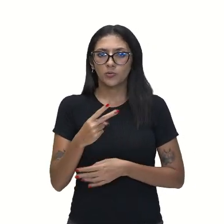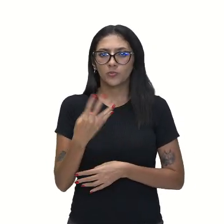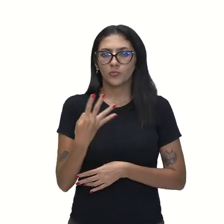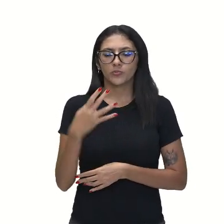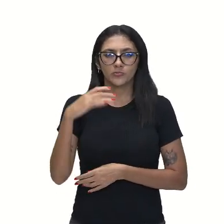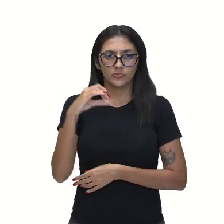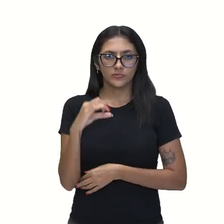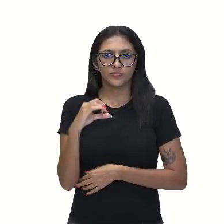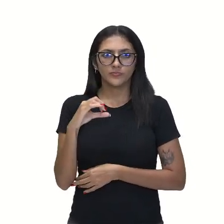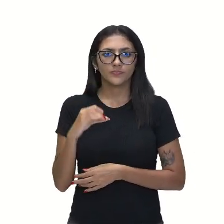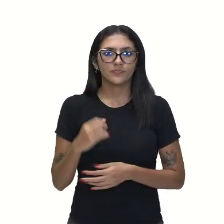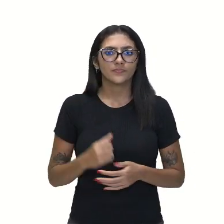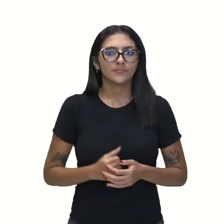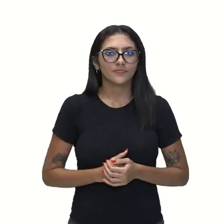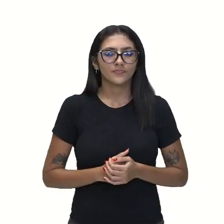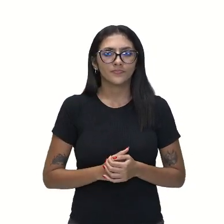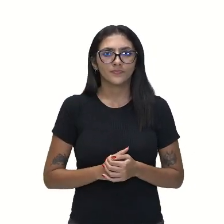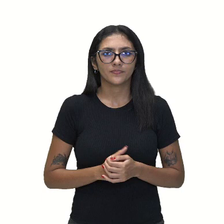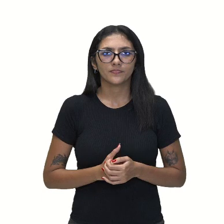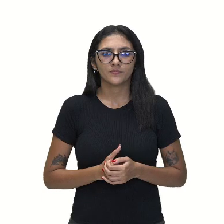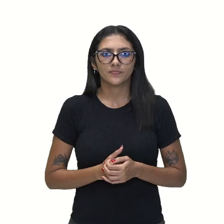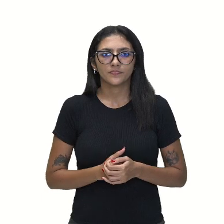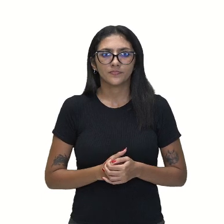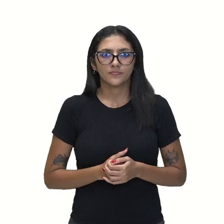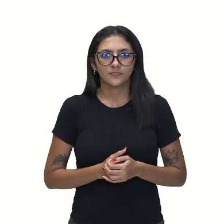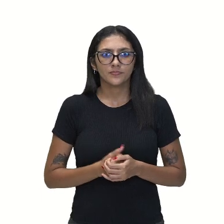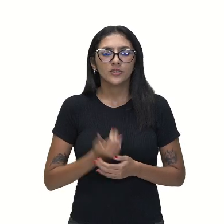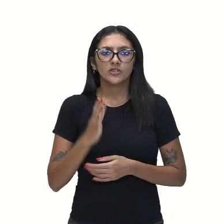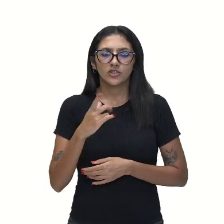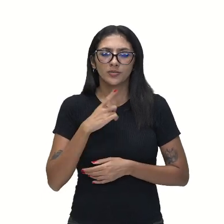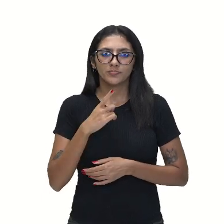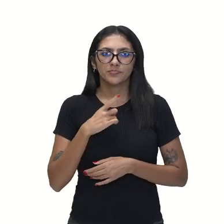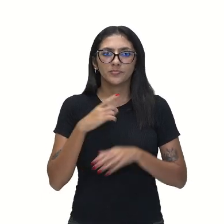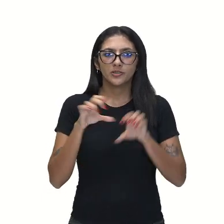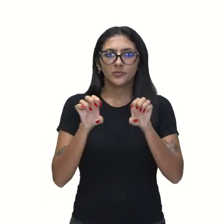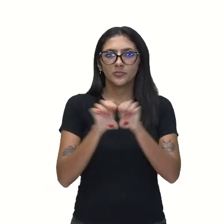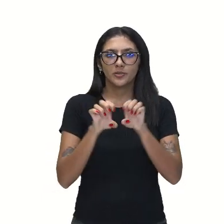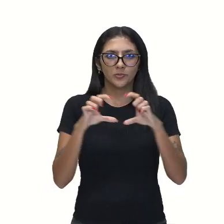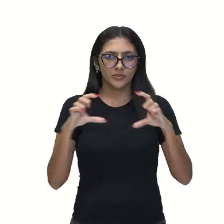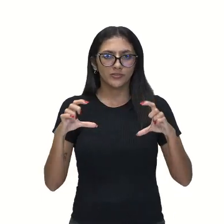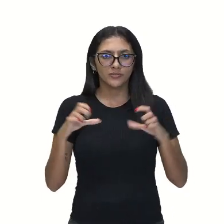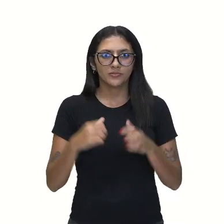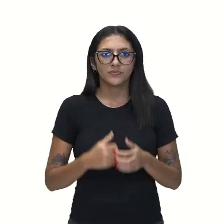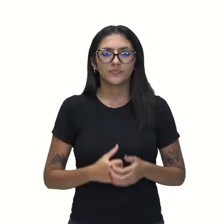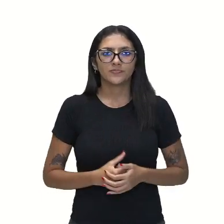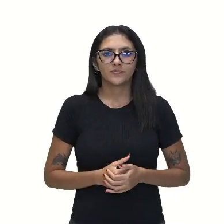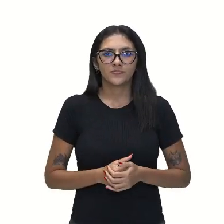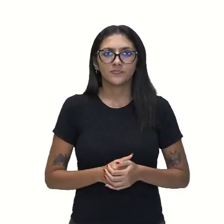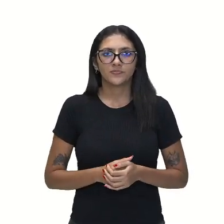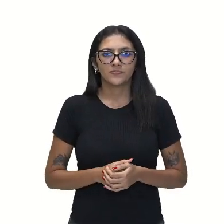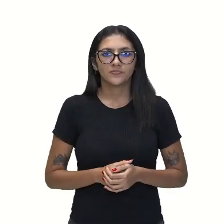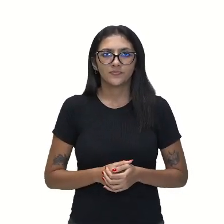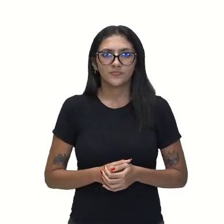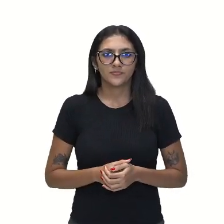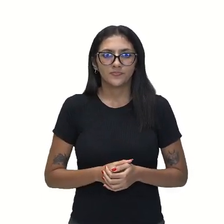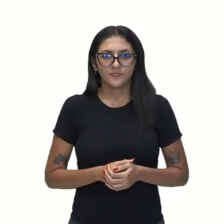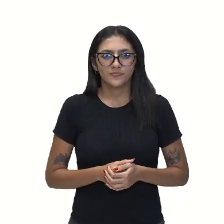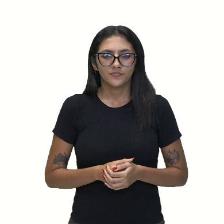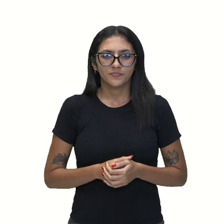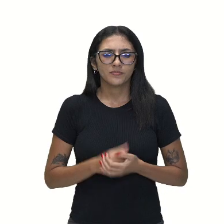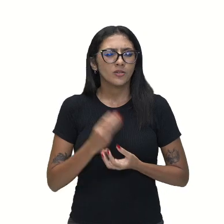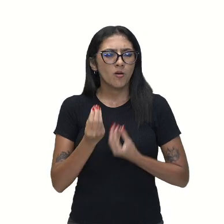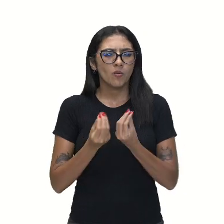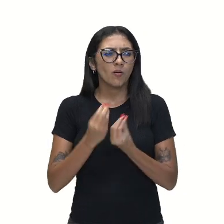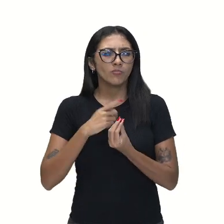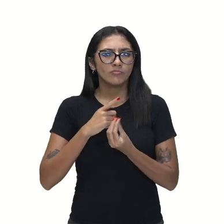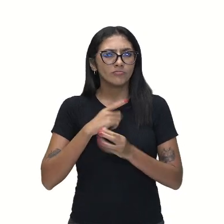49. Olha aí, pessoal. Temos uma equação exponencial. Como assim uma equação exponencial,